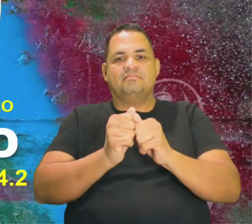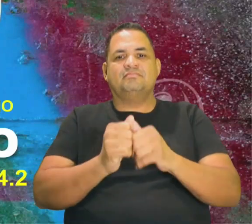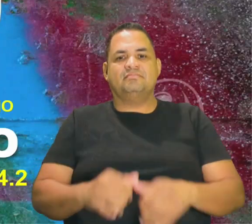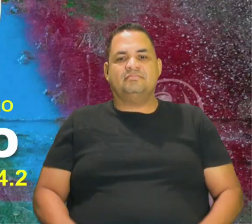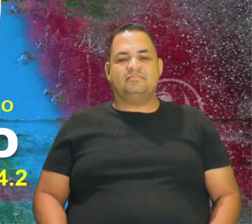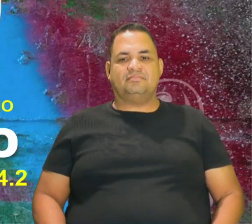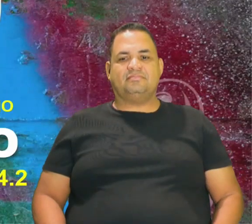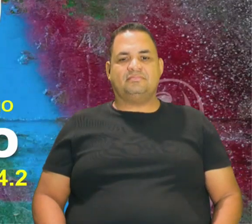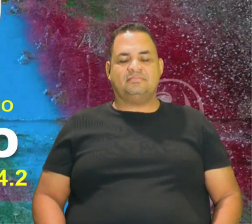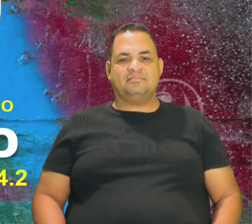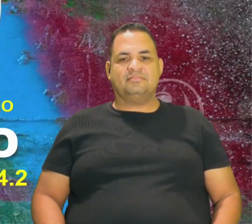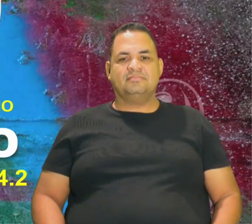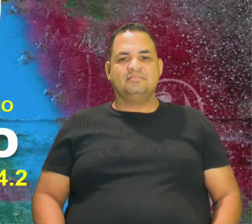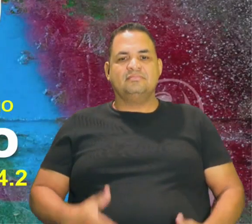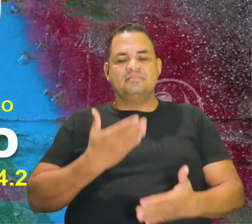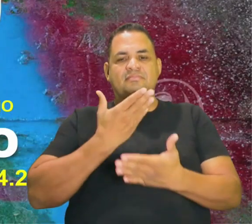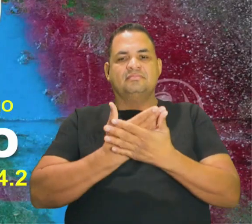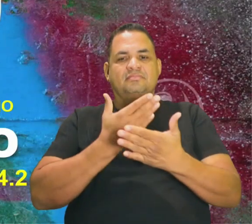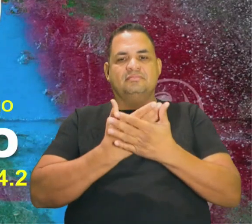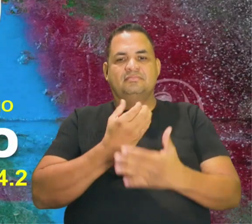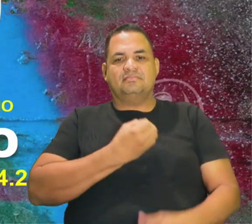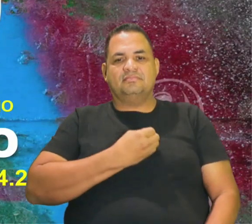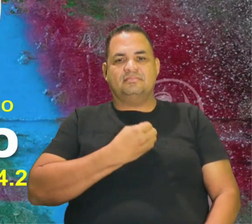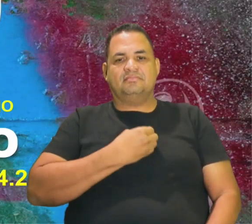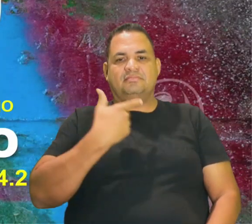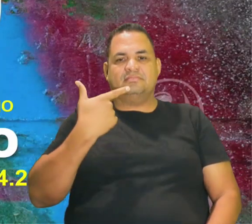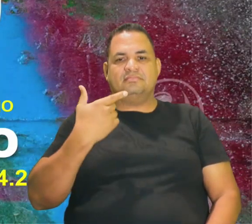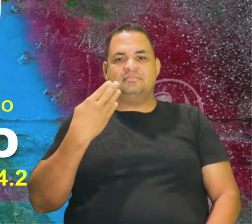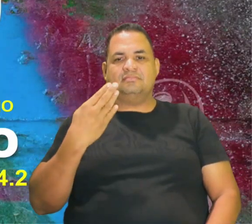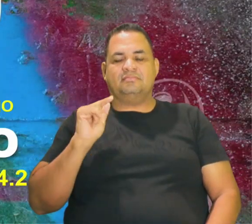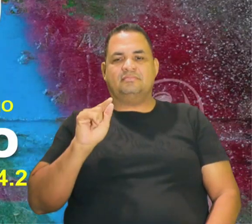Então vamos lá aula 24.2